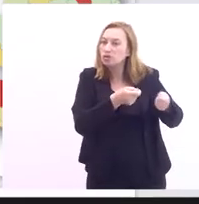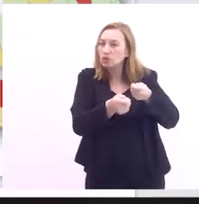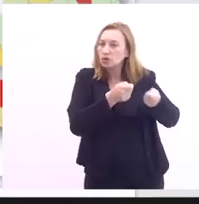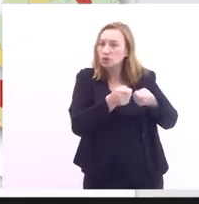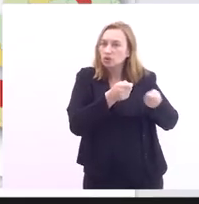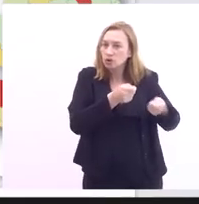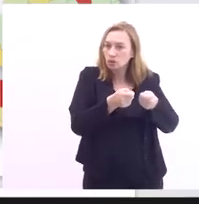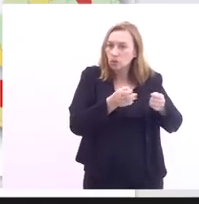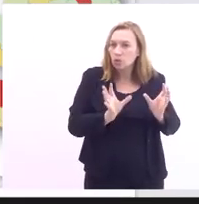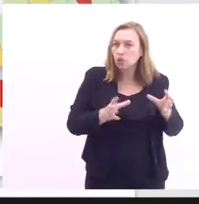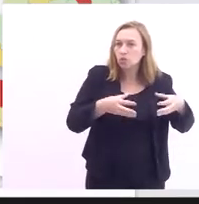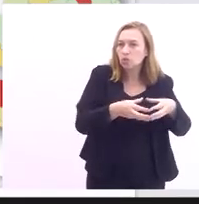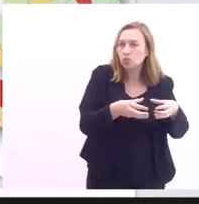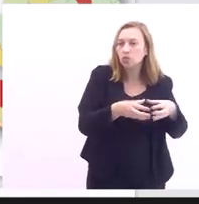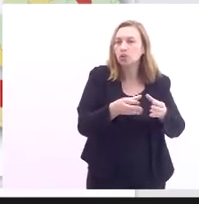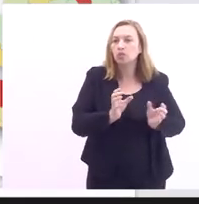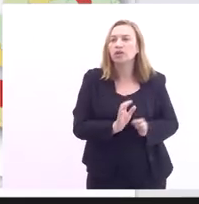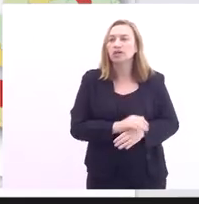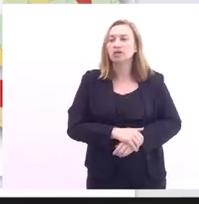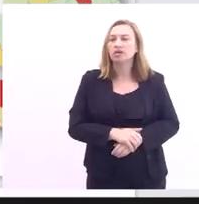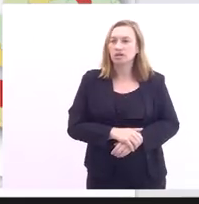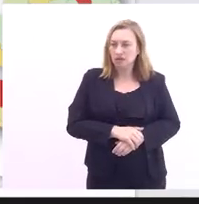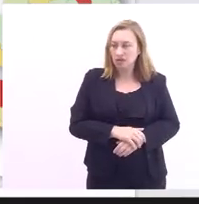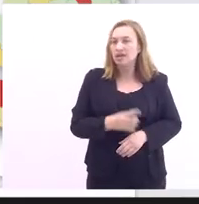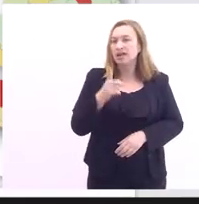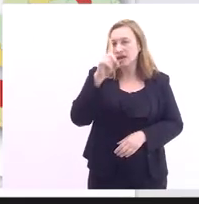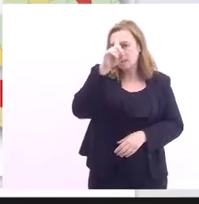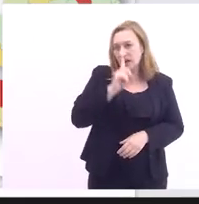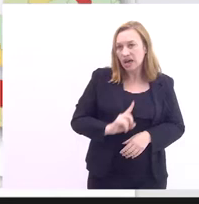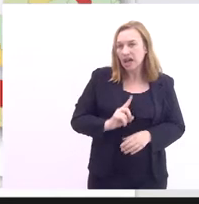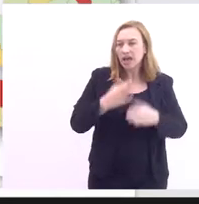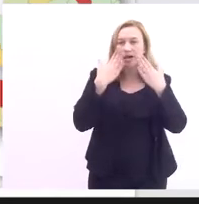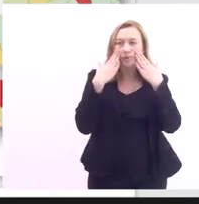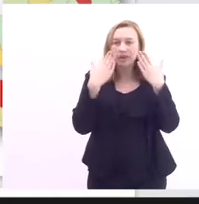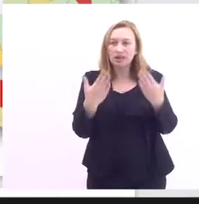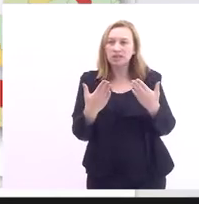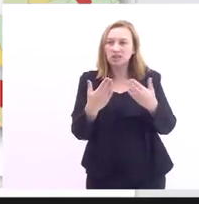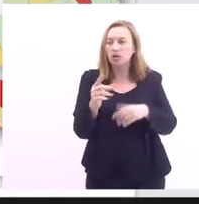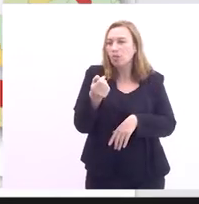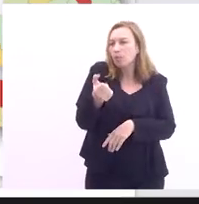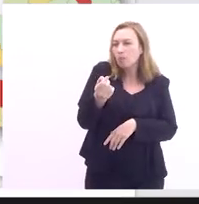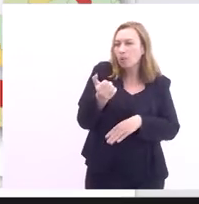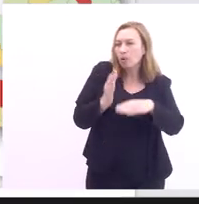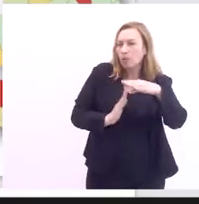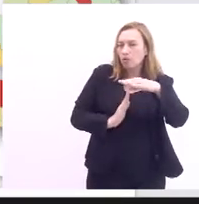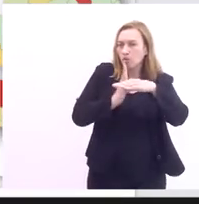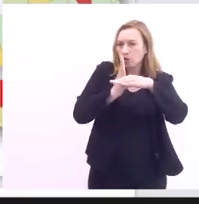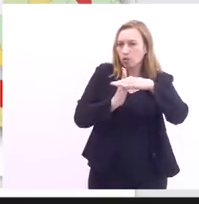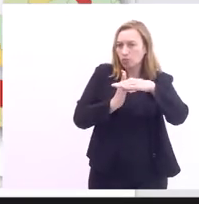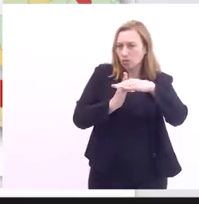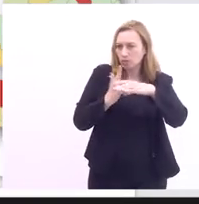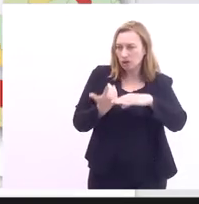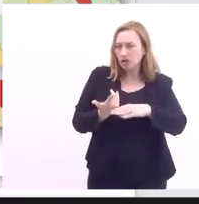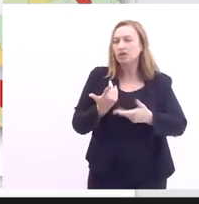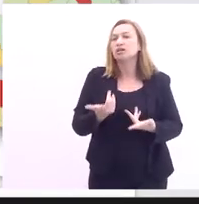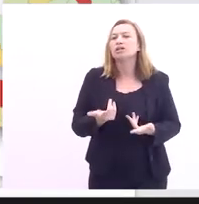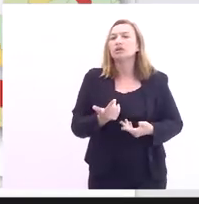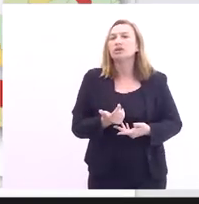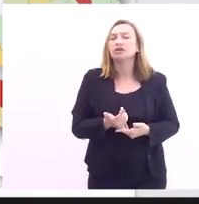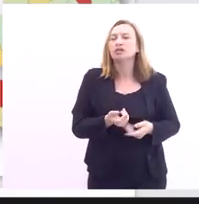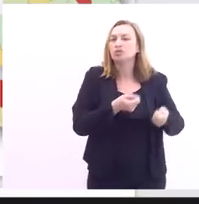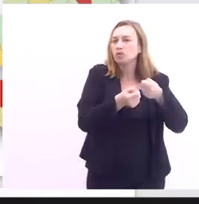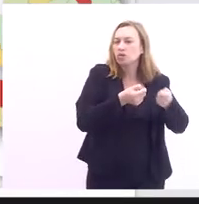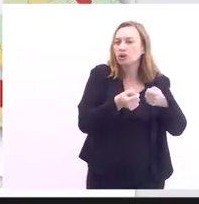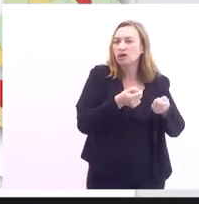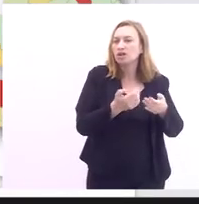conjunto, o que a barra em amarelo representa os que estão um pouco acima do limite regulatório, que seja